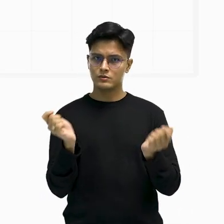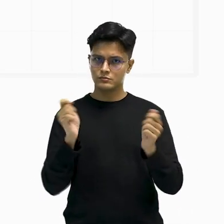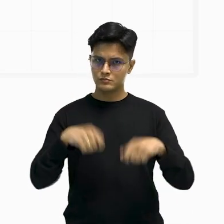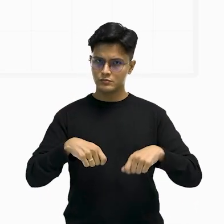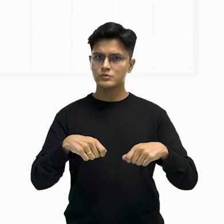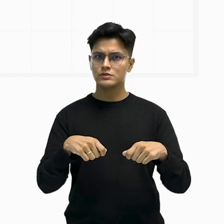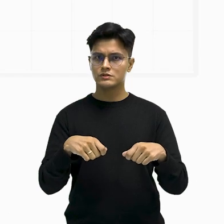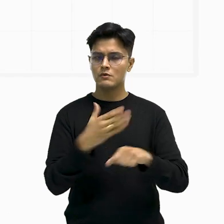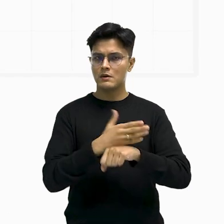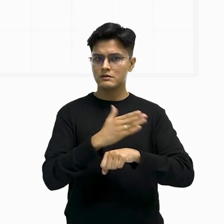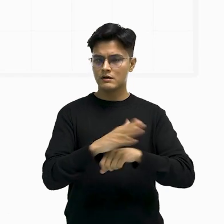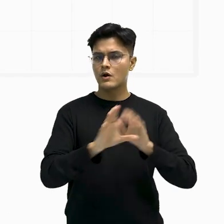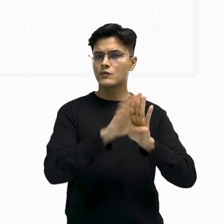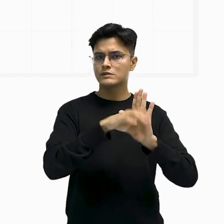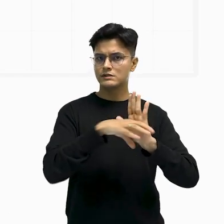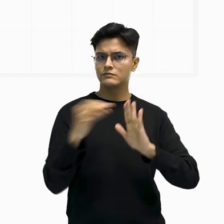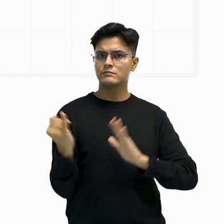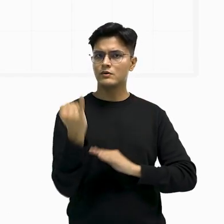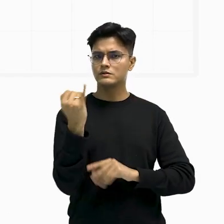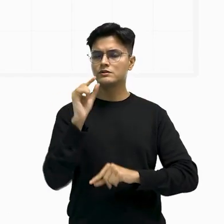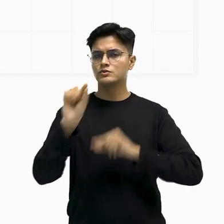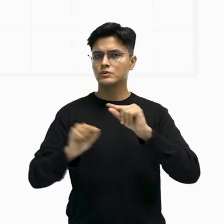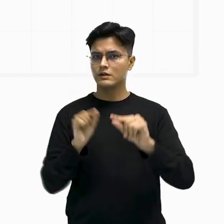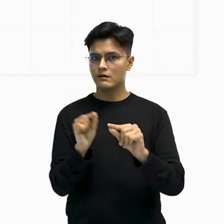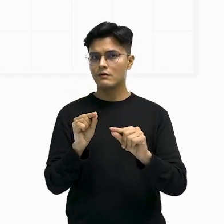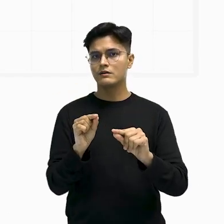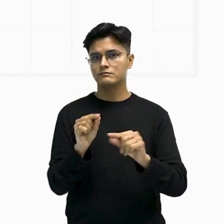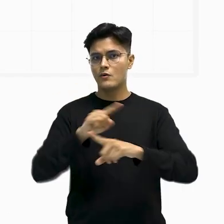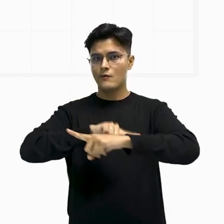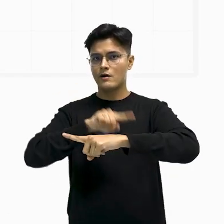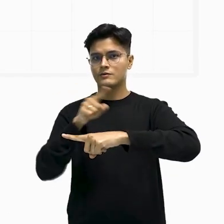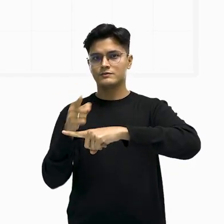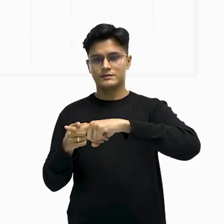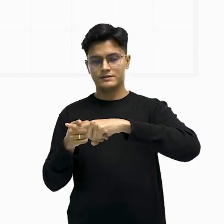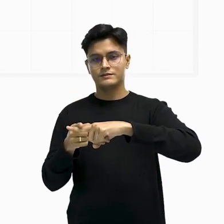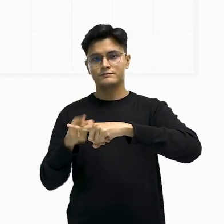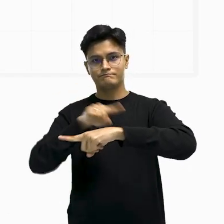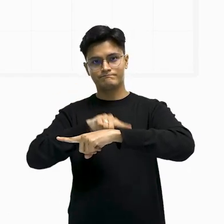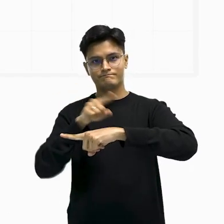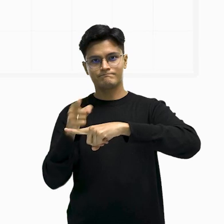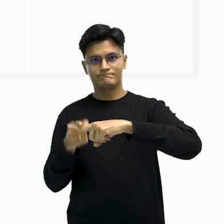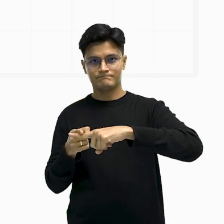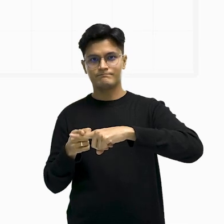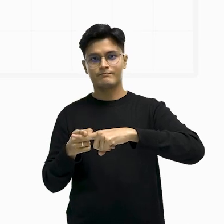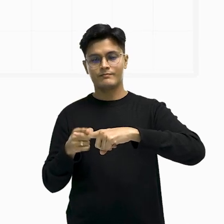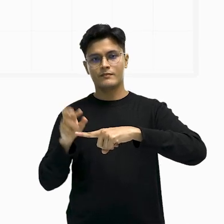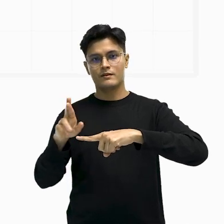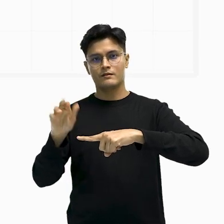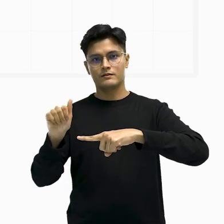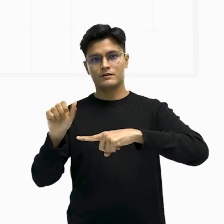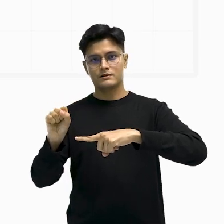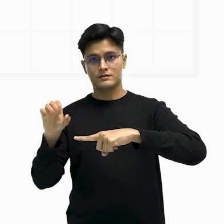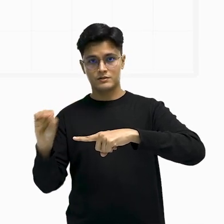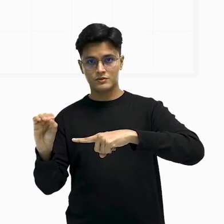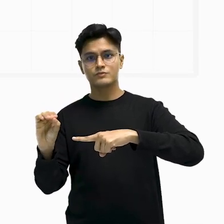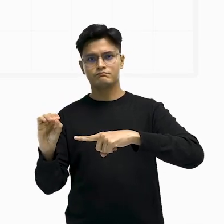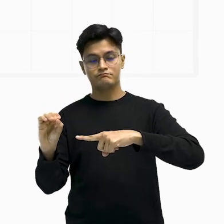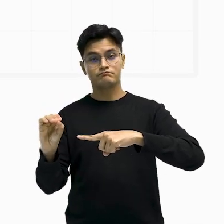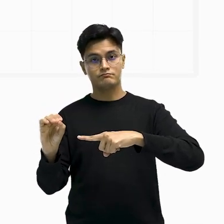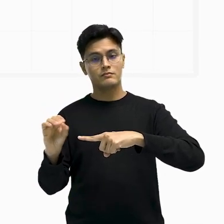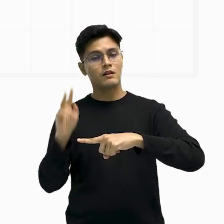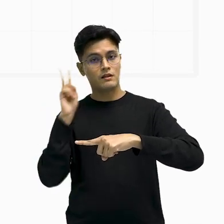raso, tá? Lembra que eu acabei de falar para vocês do ângulo raso? A banda de uma laranja. A banda de uma laranja pode ser considerada um